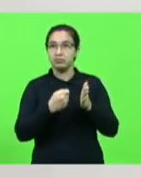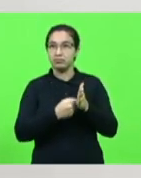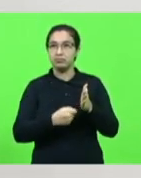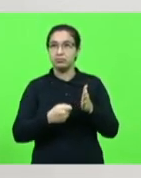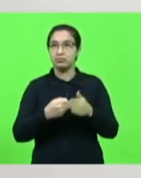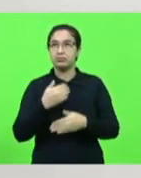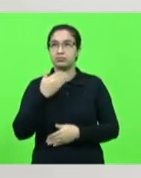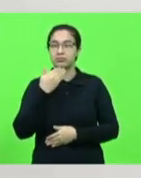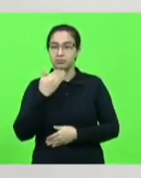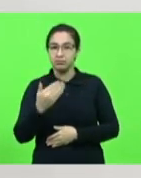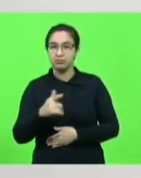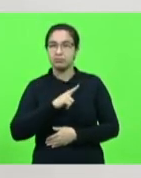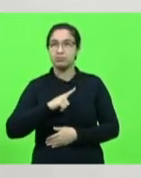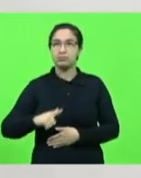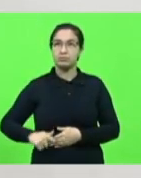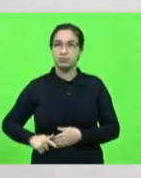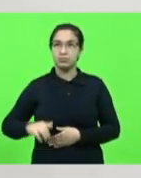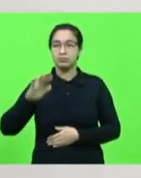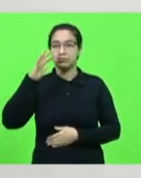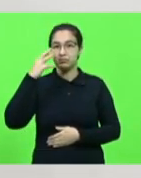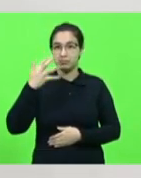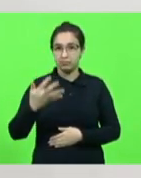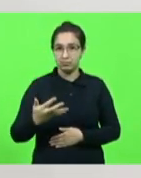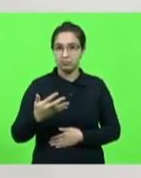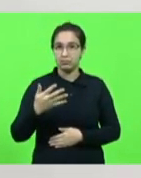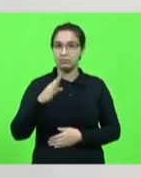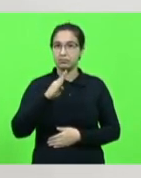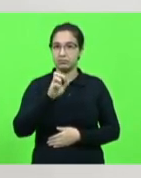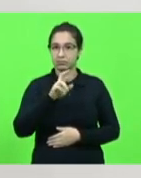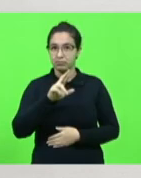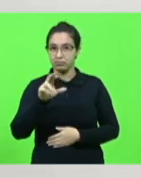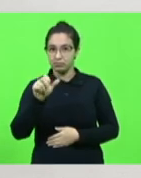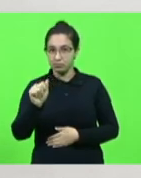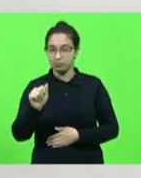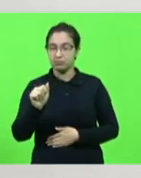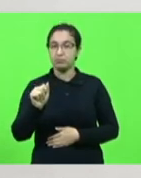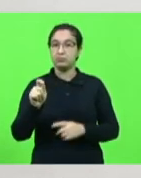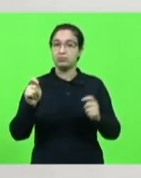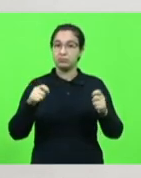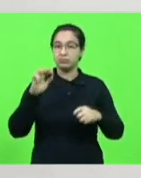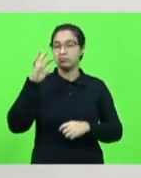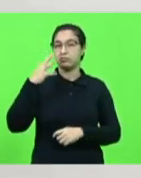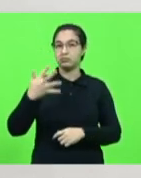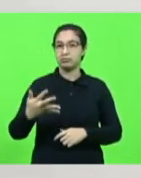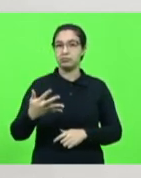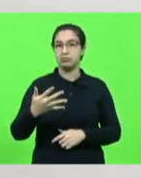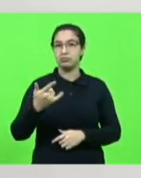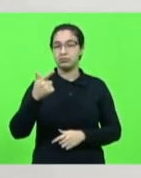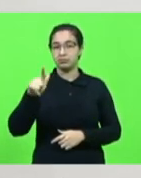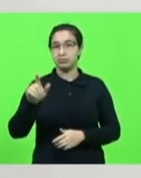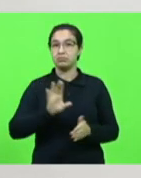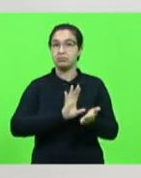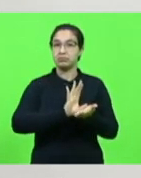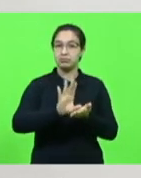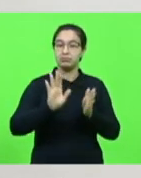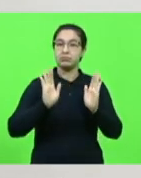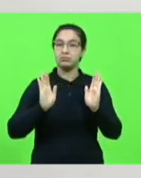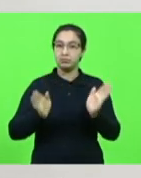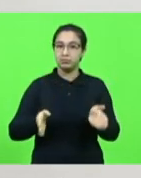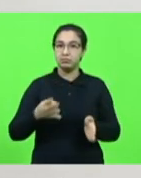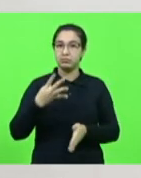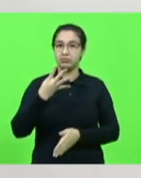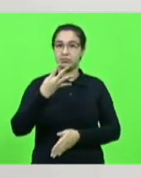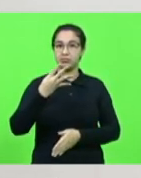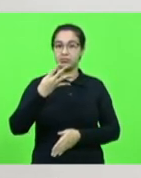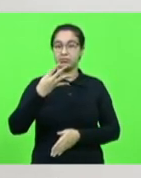pedir governo, assim como resolvemos a barra, vamos resolver esse problema. A informação é que o governo já aportou o recurso, 4 milhões, há um ano